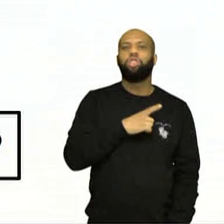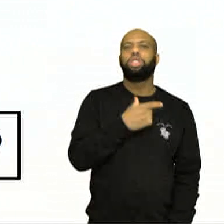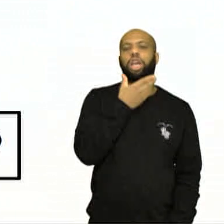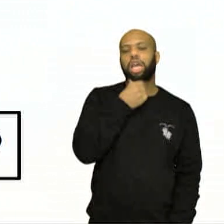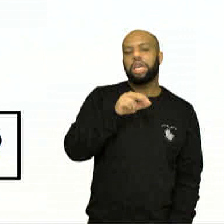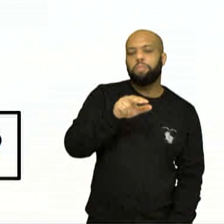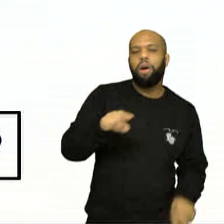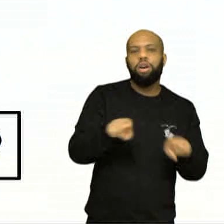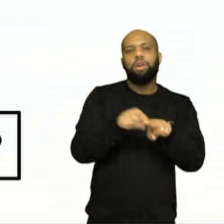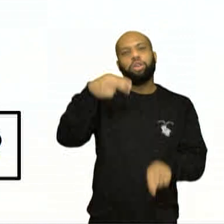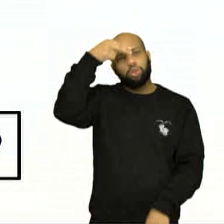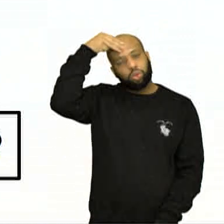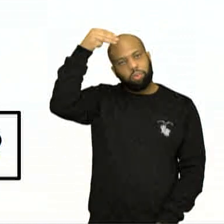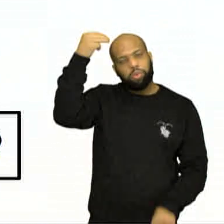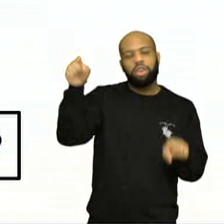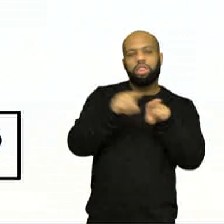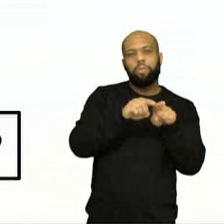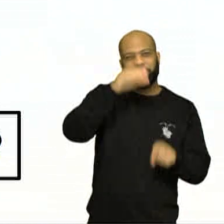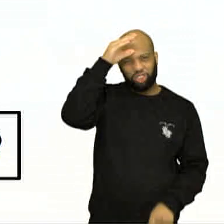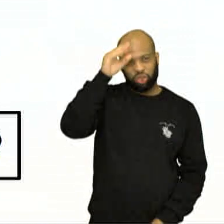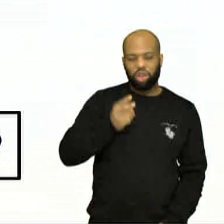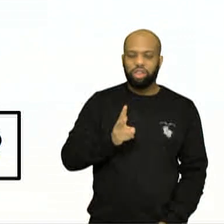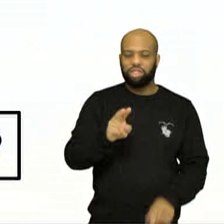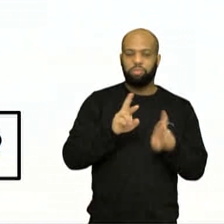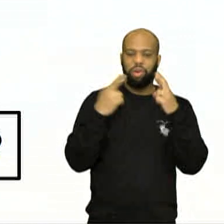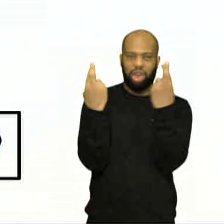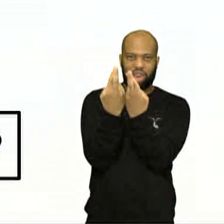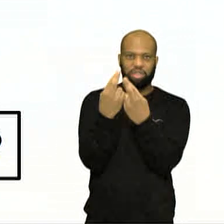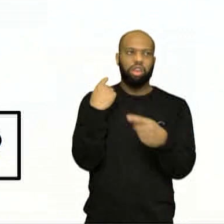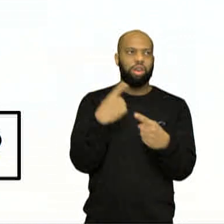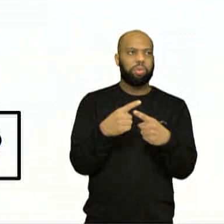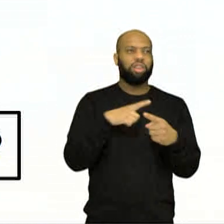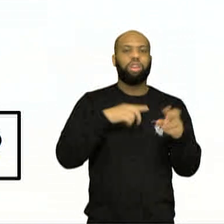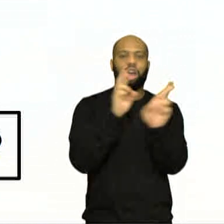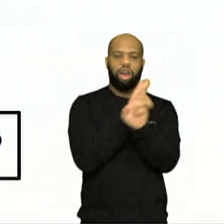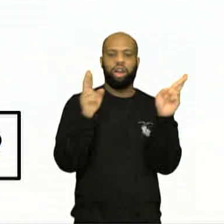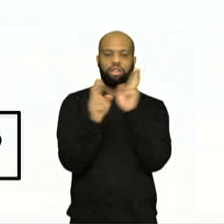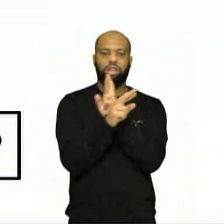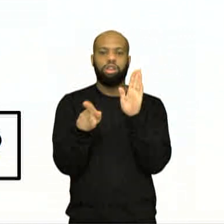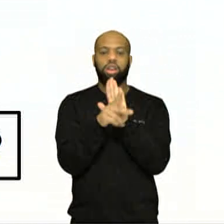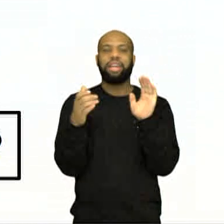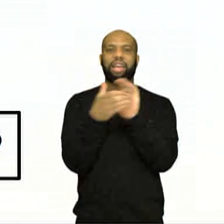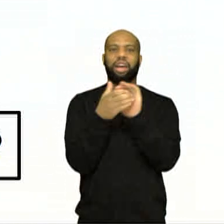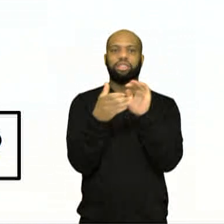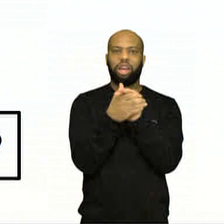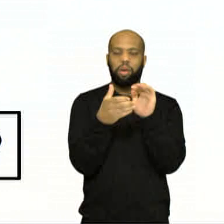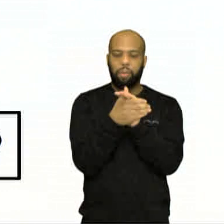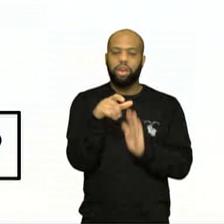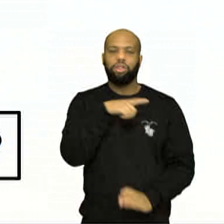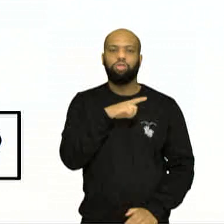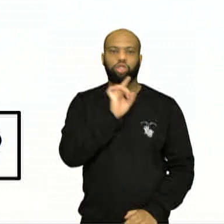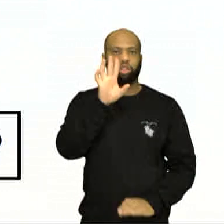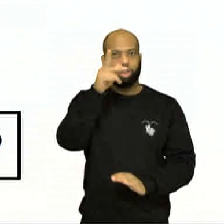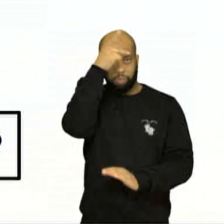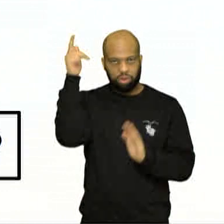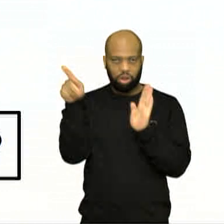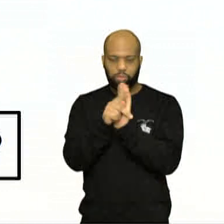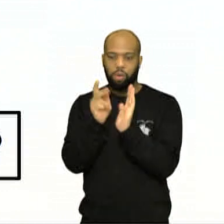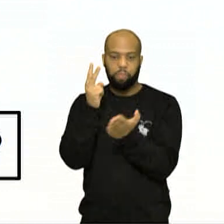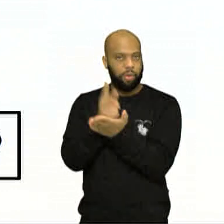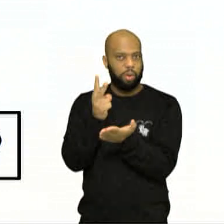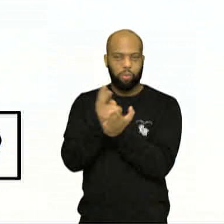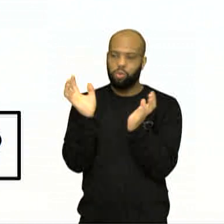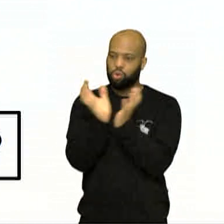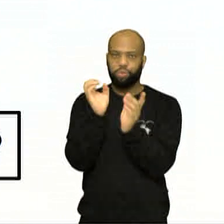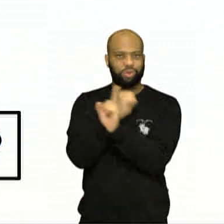meio-irmão, um sobrinho, um tio. Porque a gente tinha muitas relações entre os nobres, os casamentos eram entre os nobres, lembram? Né?